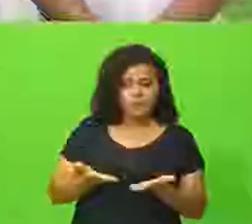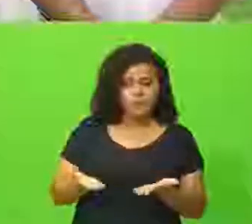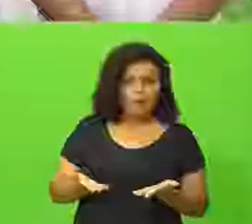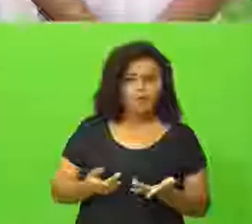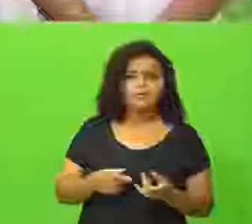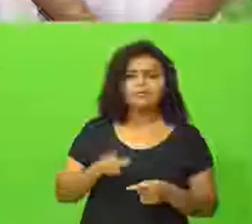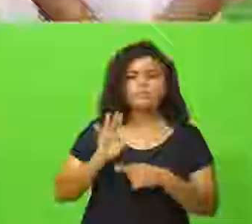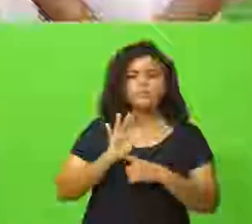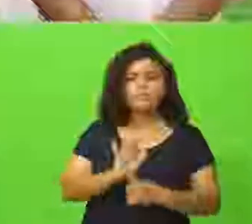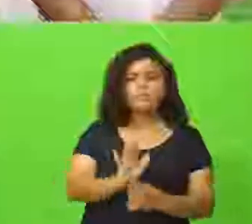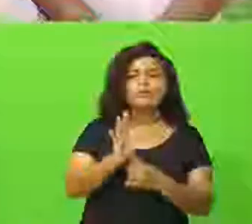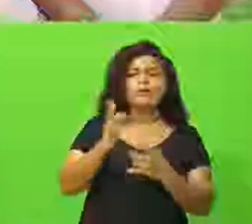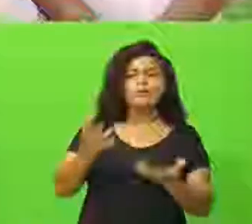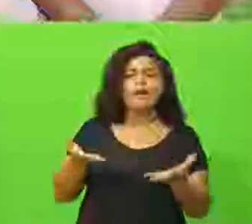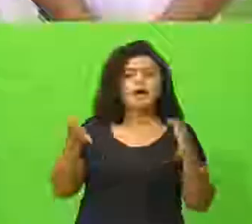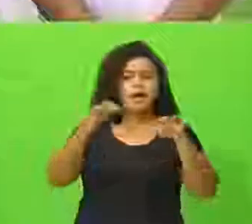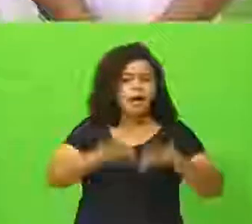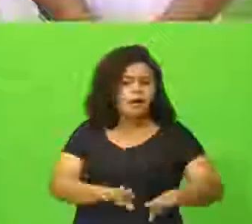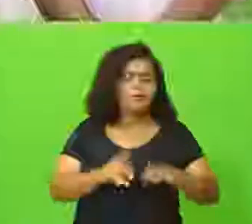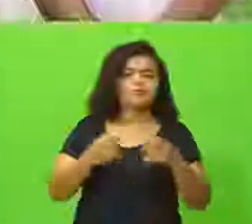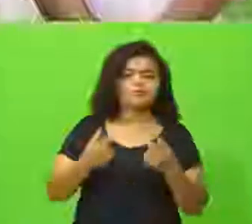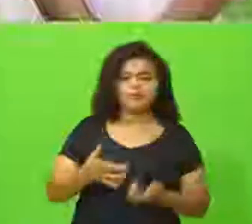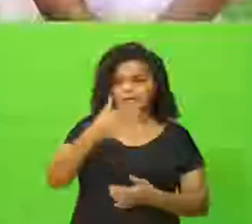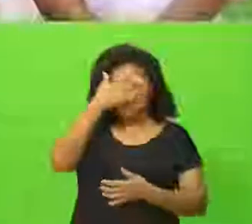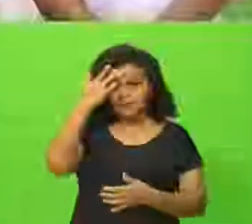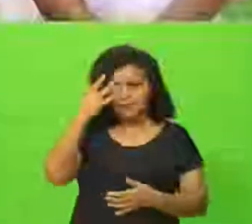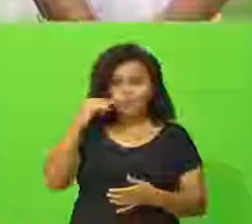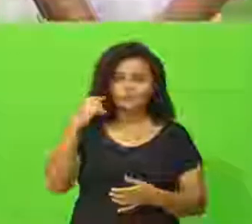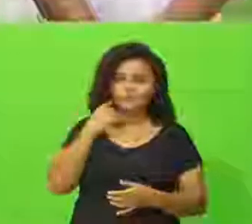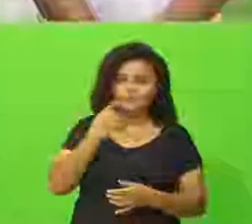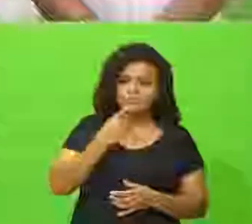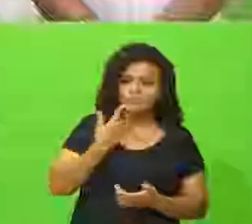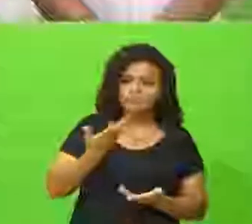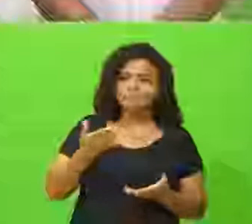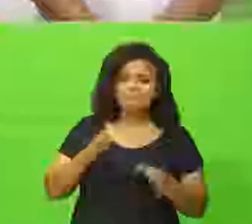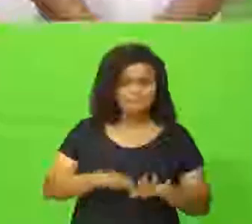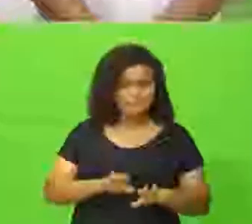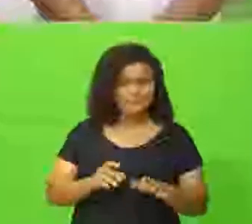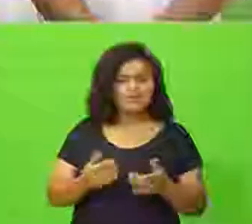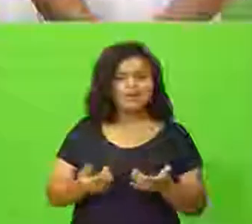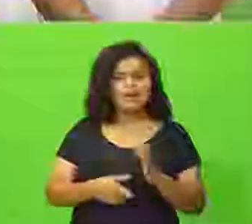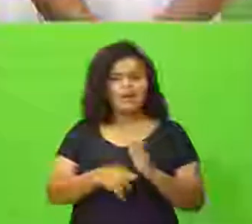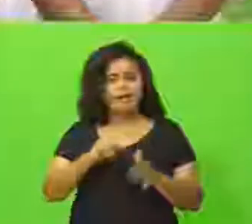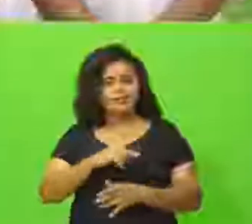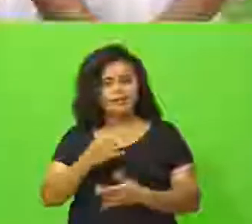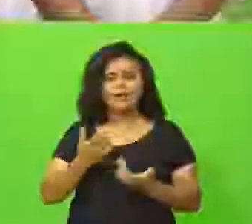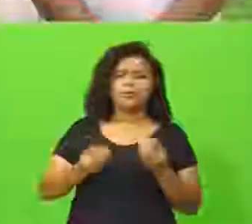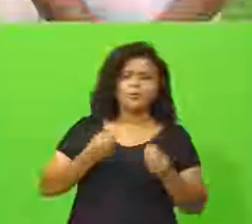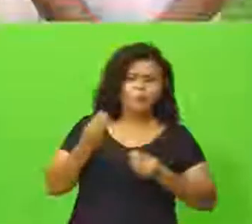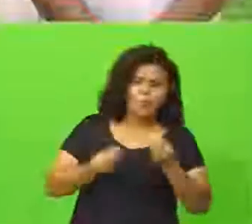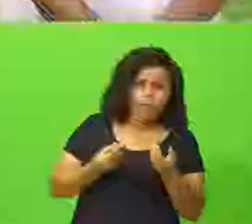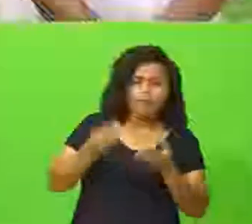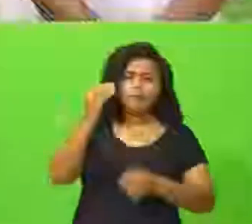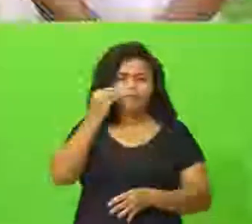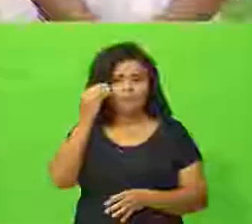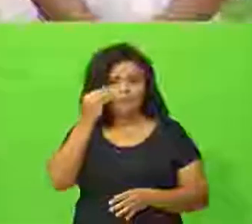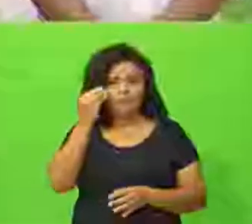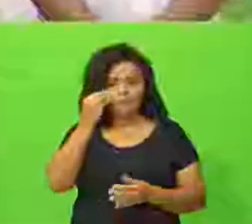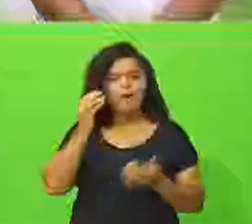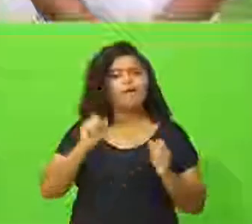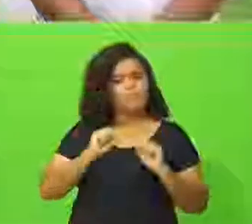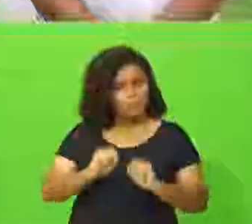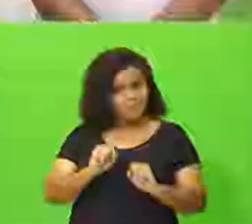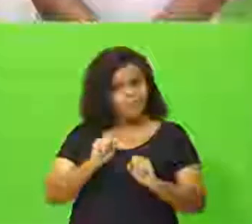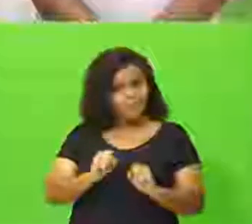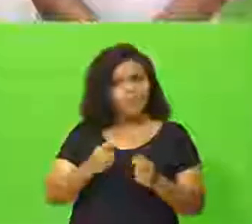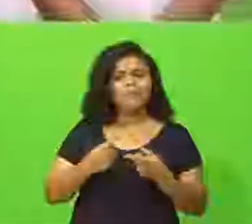e trazendo agora a inclusão daquelas pessoas que perguntavam: e eu não posso assistir esse aulão? Pode. A professora Lenice